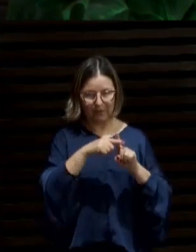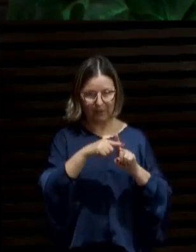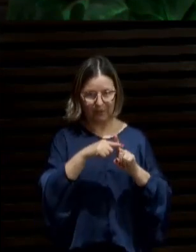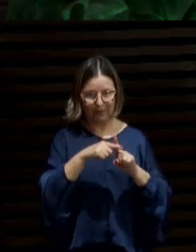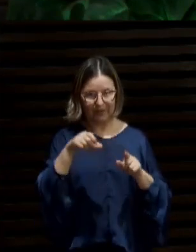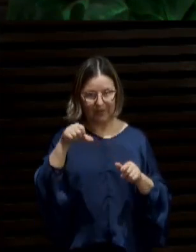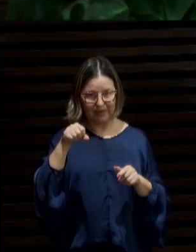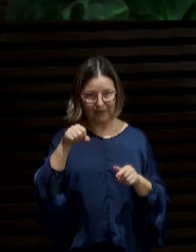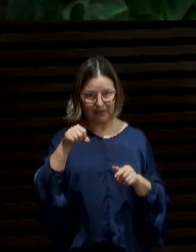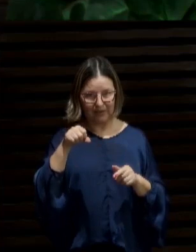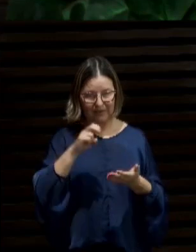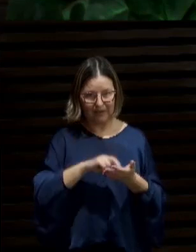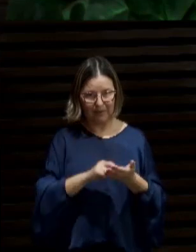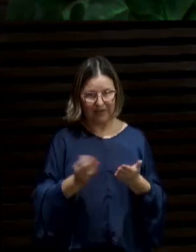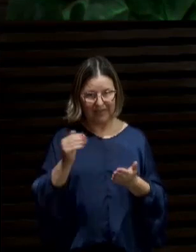3 horas da tarde,